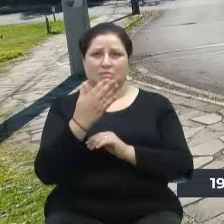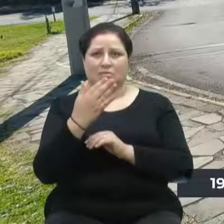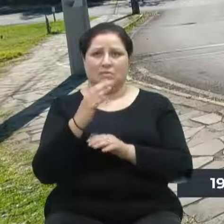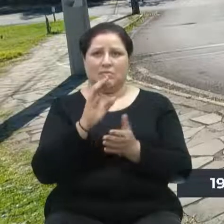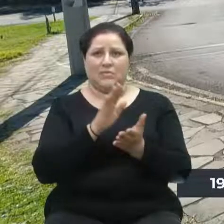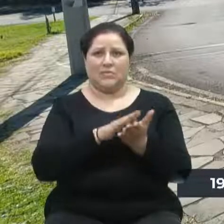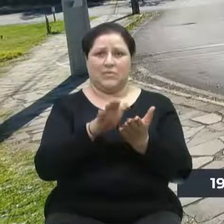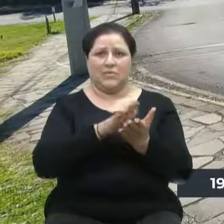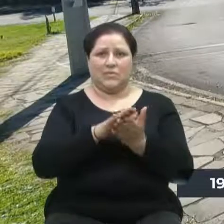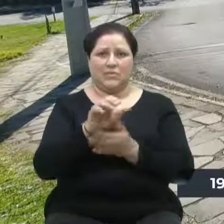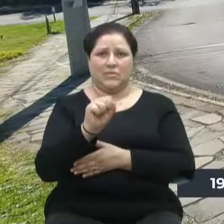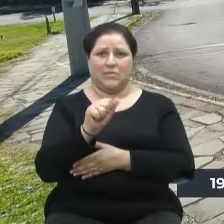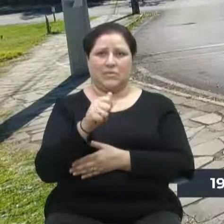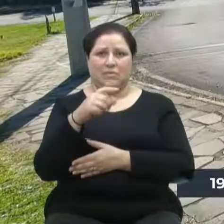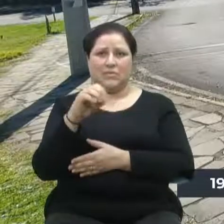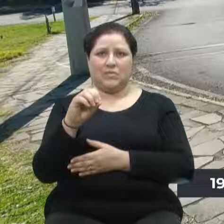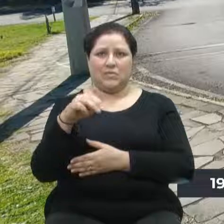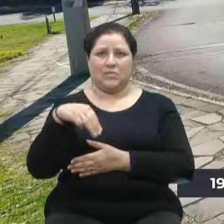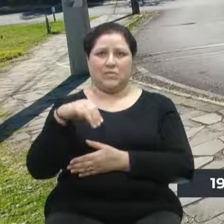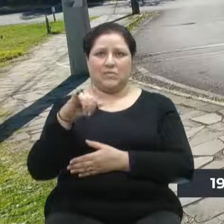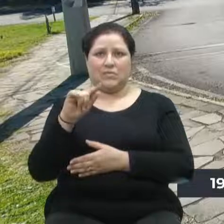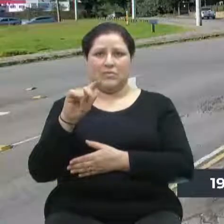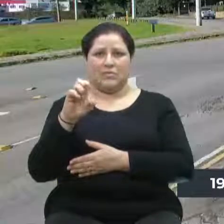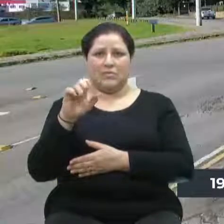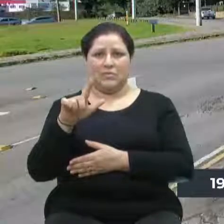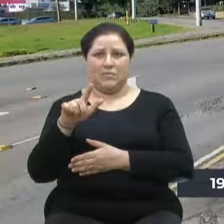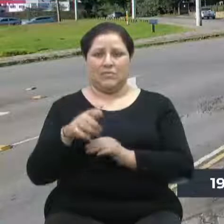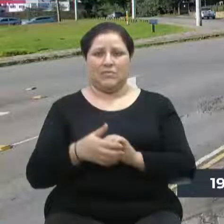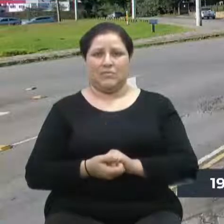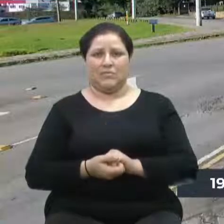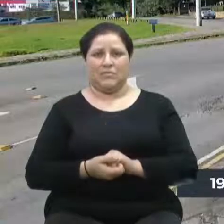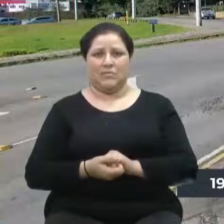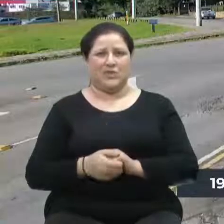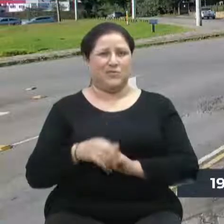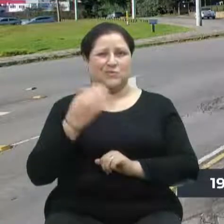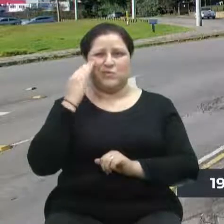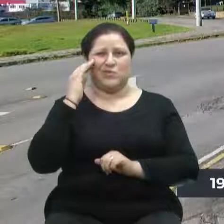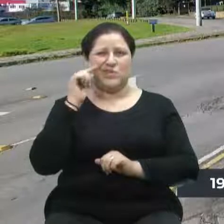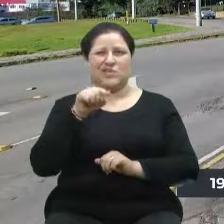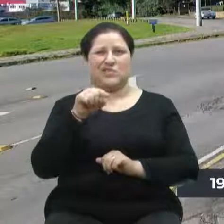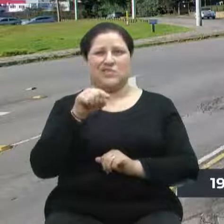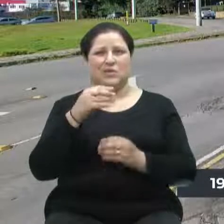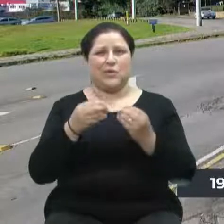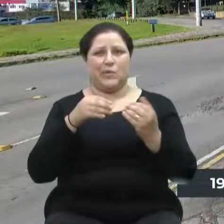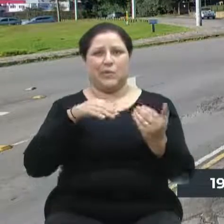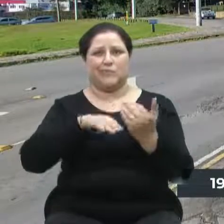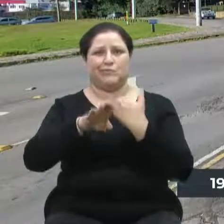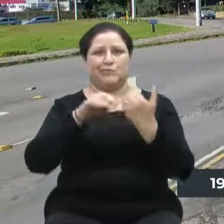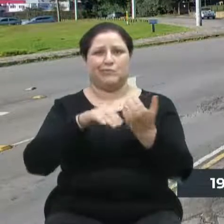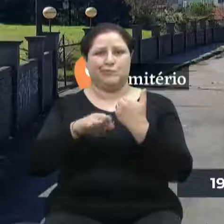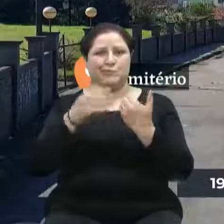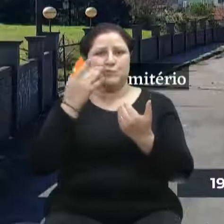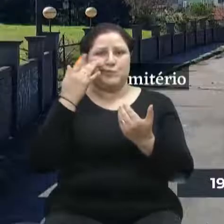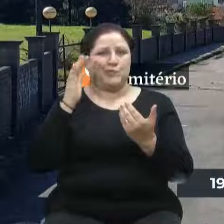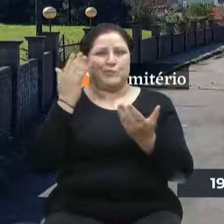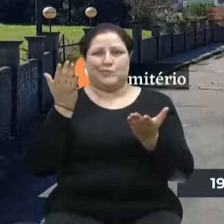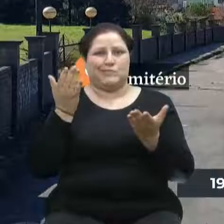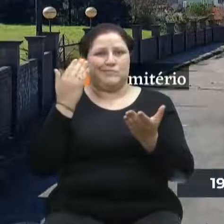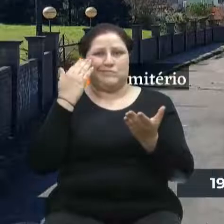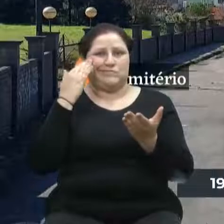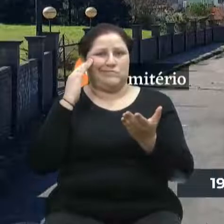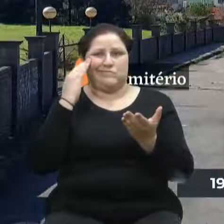São Miguel. Aqui também a gente não entende esse trânsito, a gente não consegue entender.